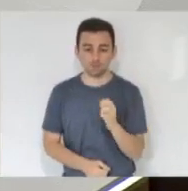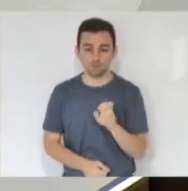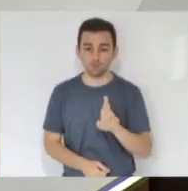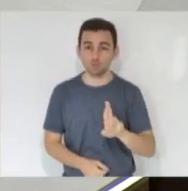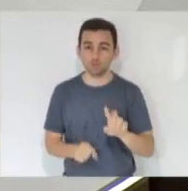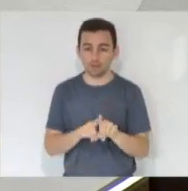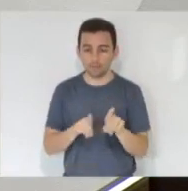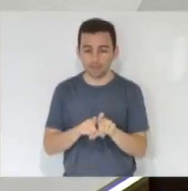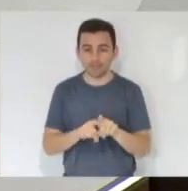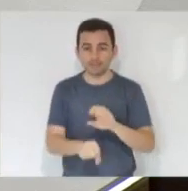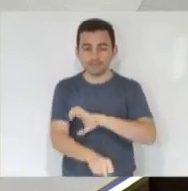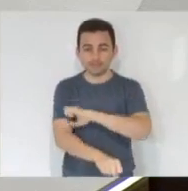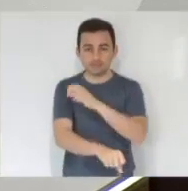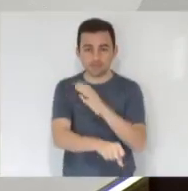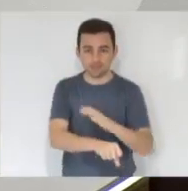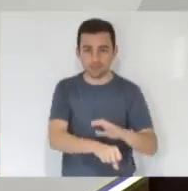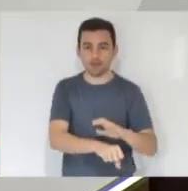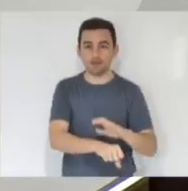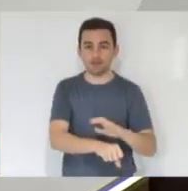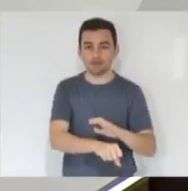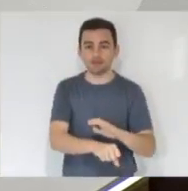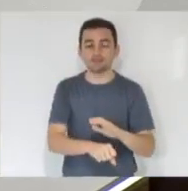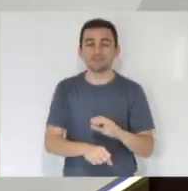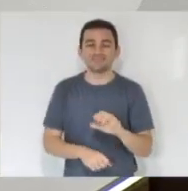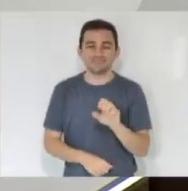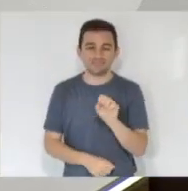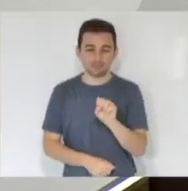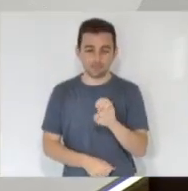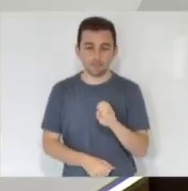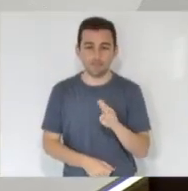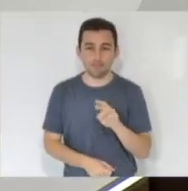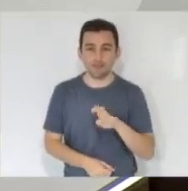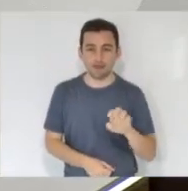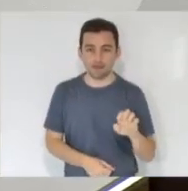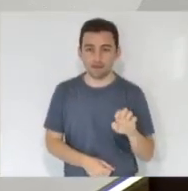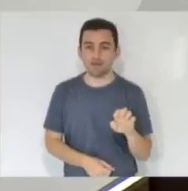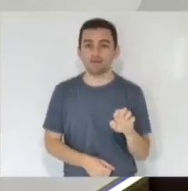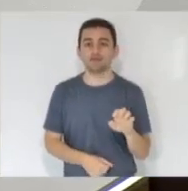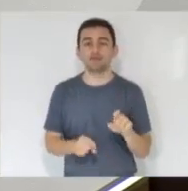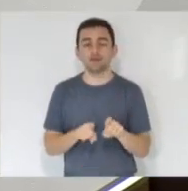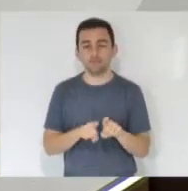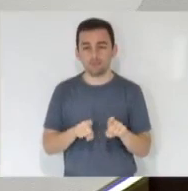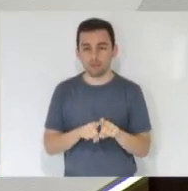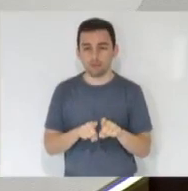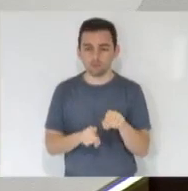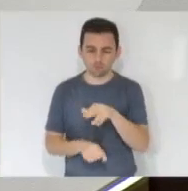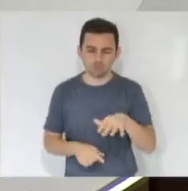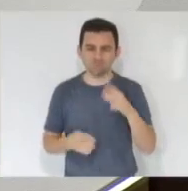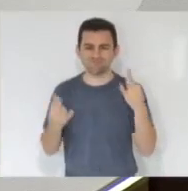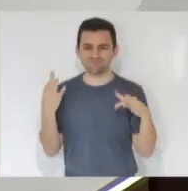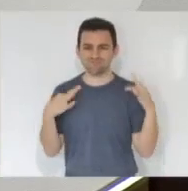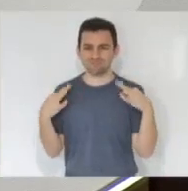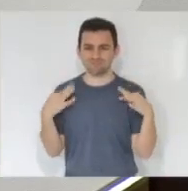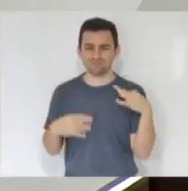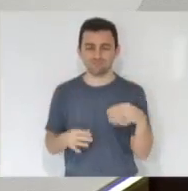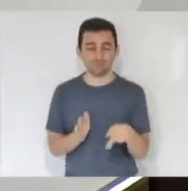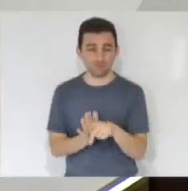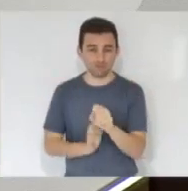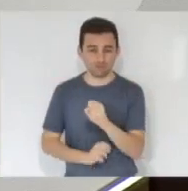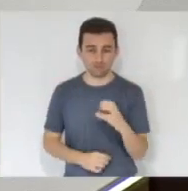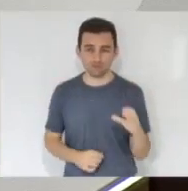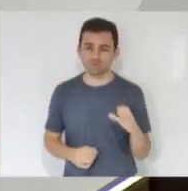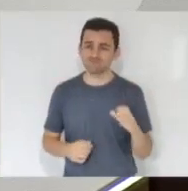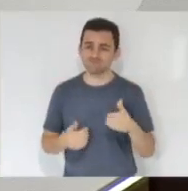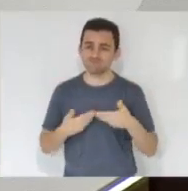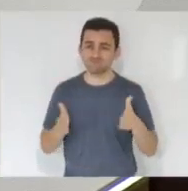SENAC, com o SEBRAE, com o trade turístico catarinense, para ajudar a abrir